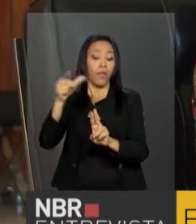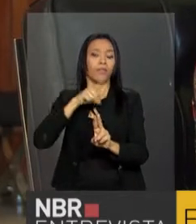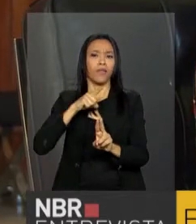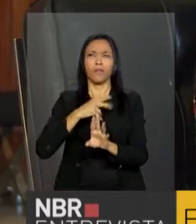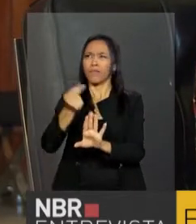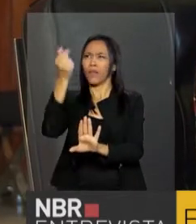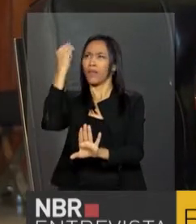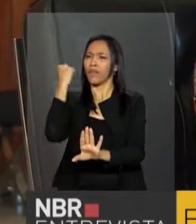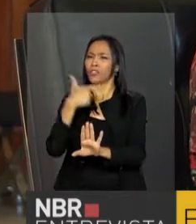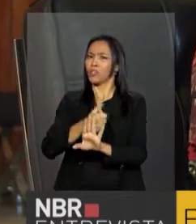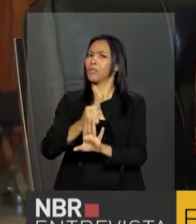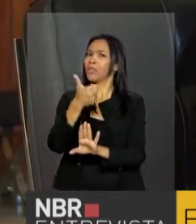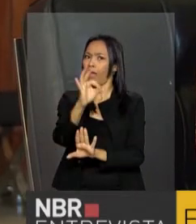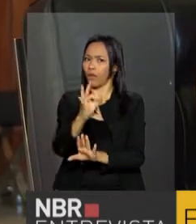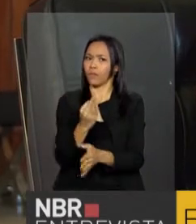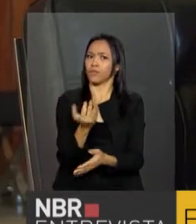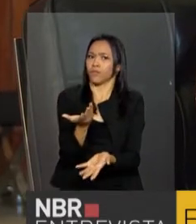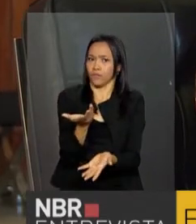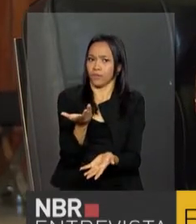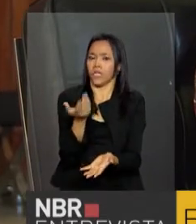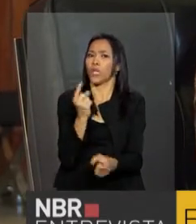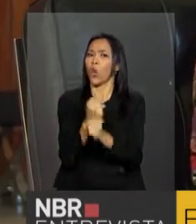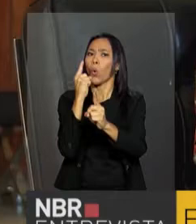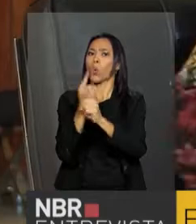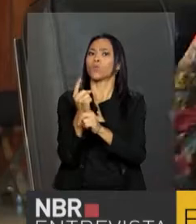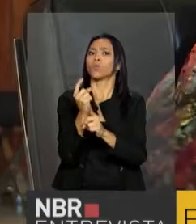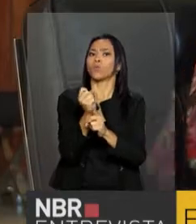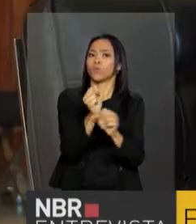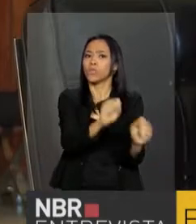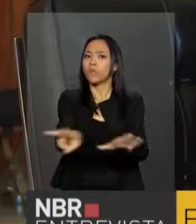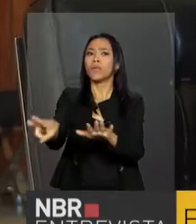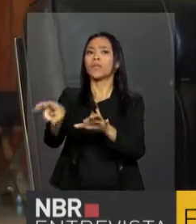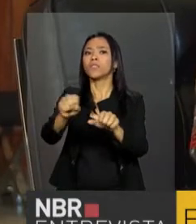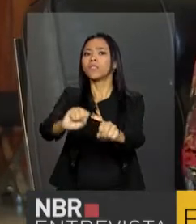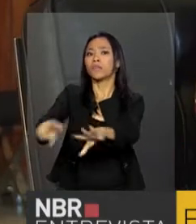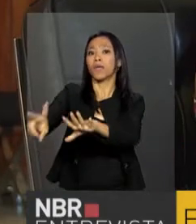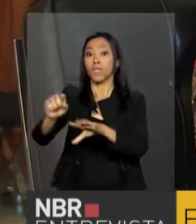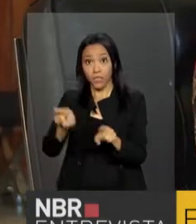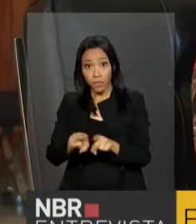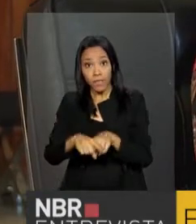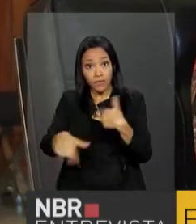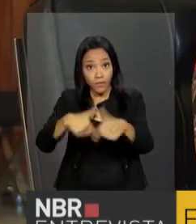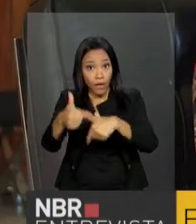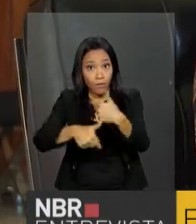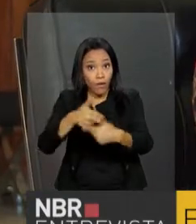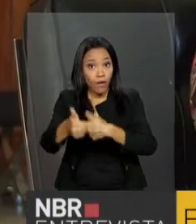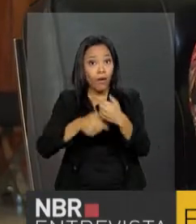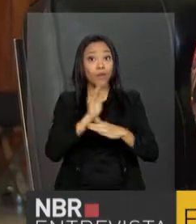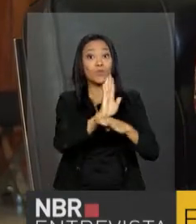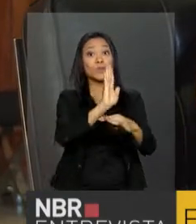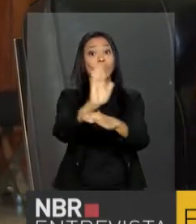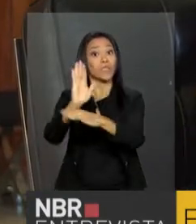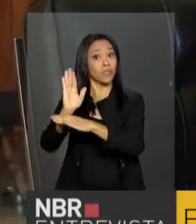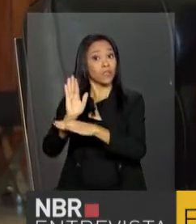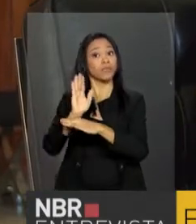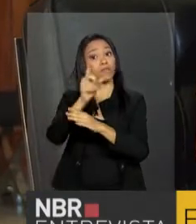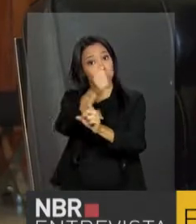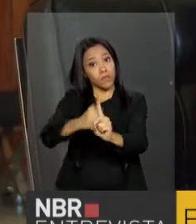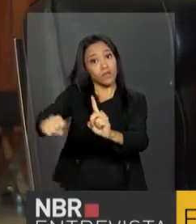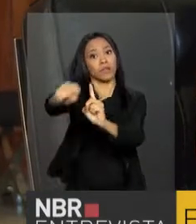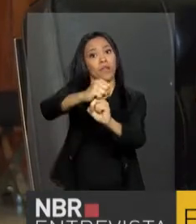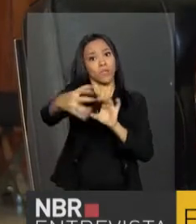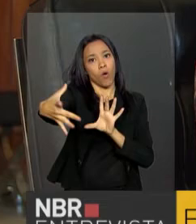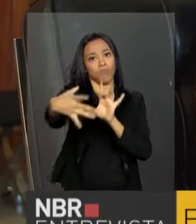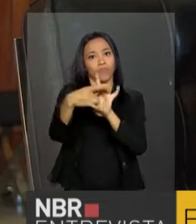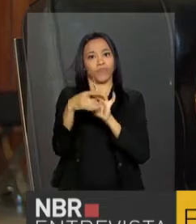2010, com encontros semanais e também com ações voltadas para a sociedade. E, com isso, a gente